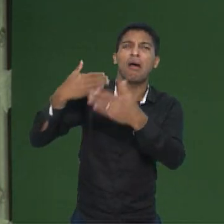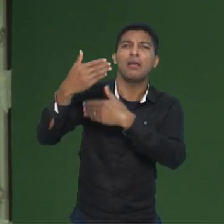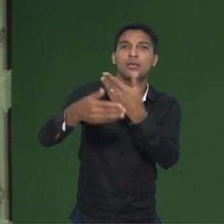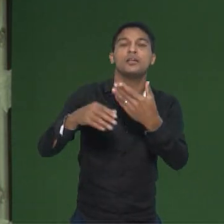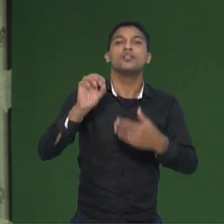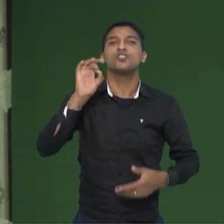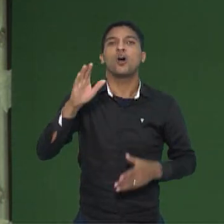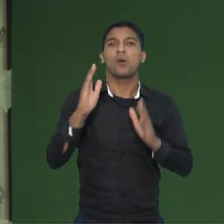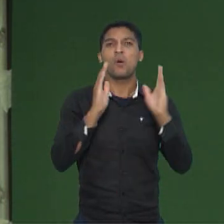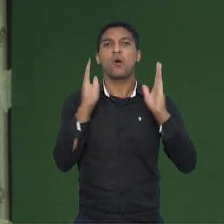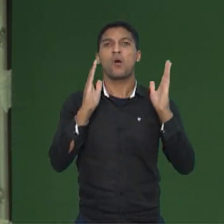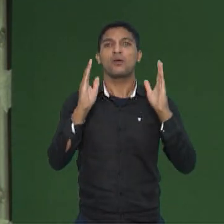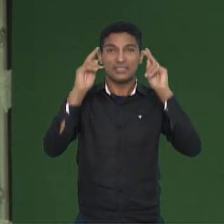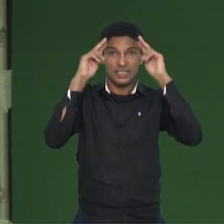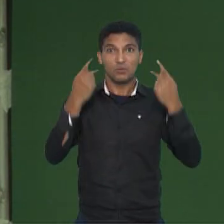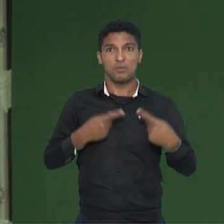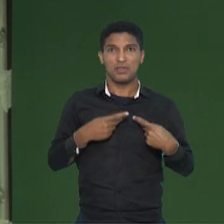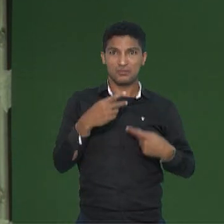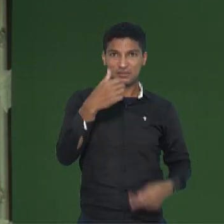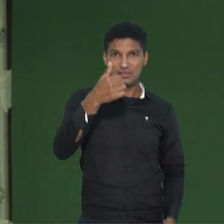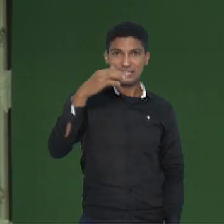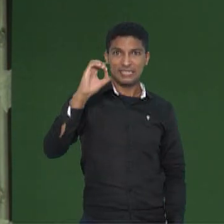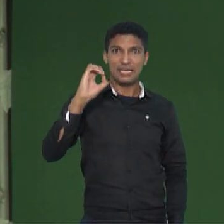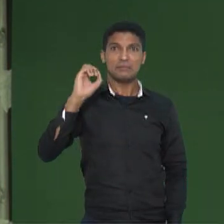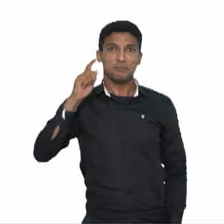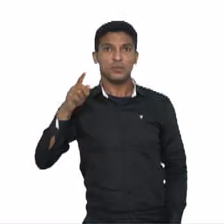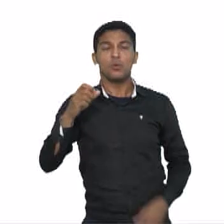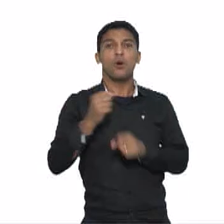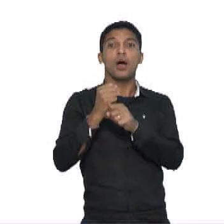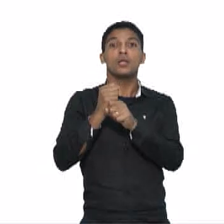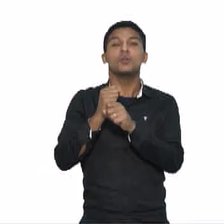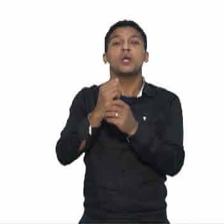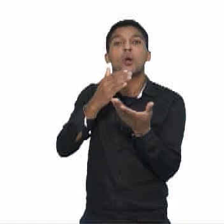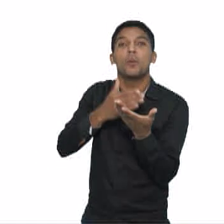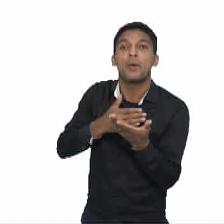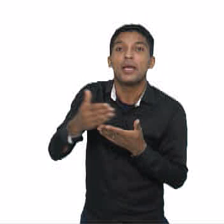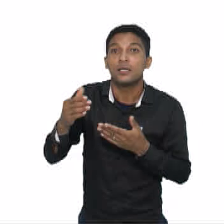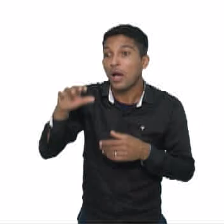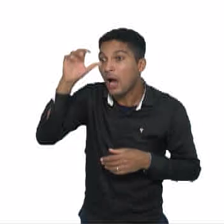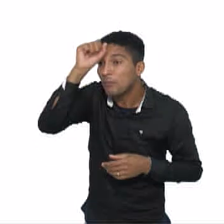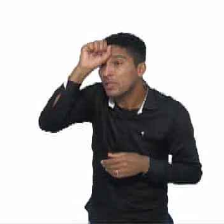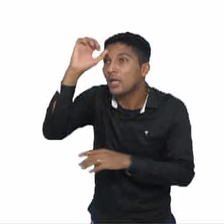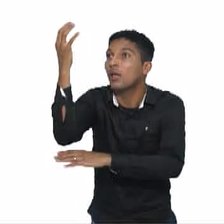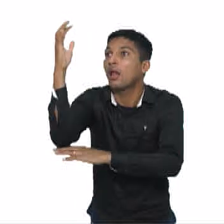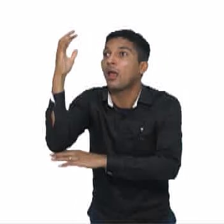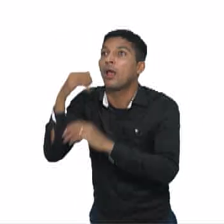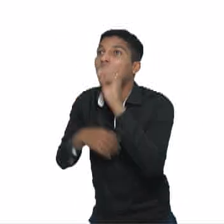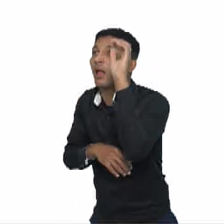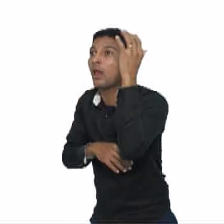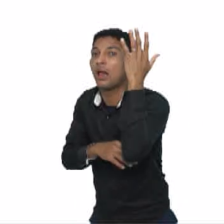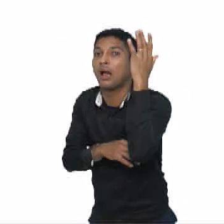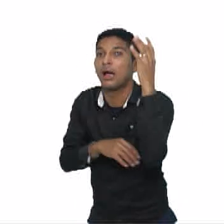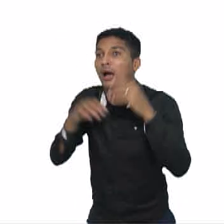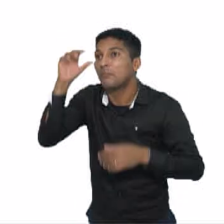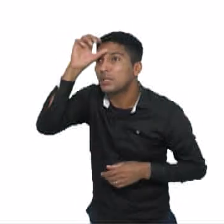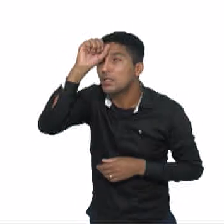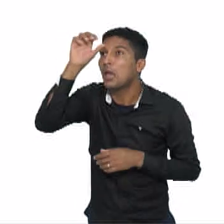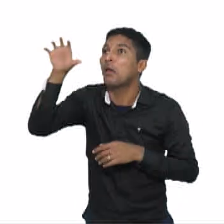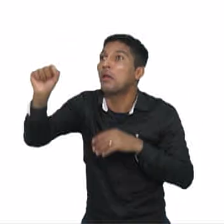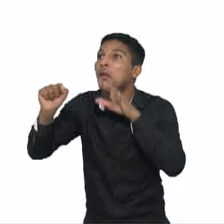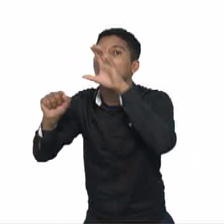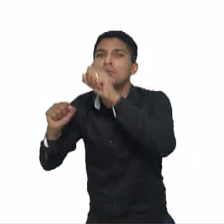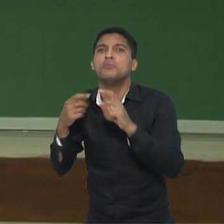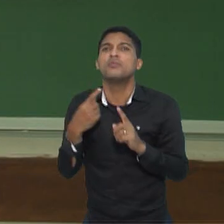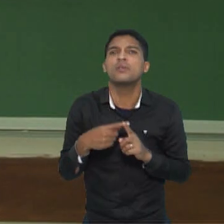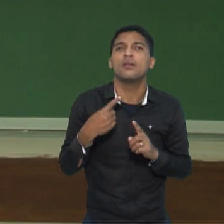de provocação que foi colocada para vocês do ser humano quando já dominava o fogo, tentando fazer uma fogueirinha ali